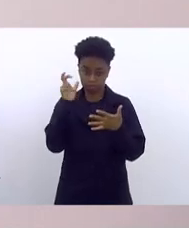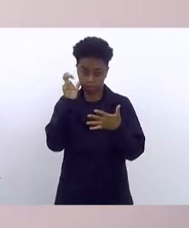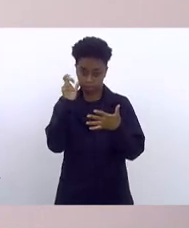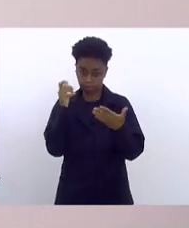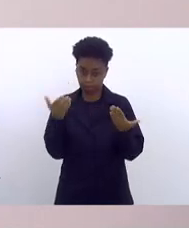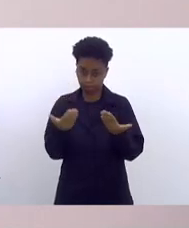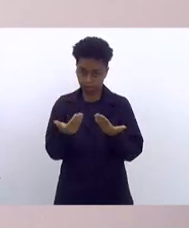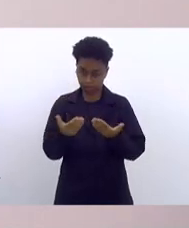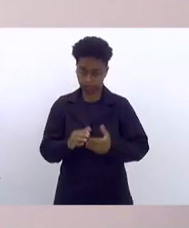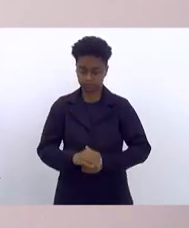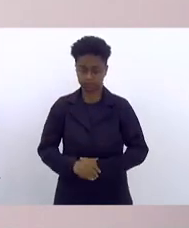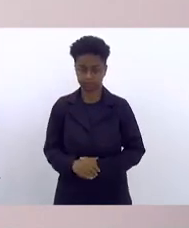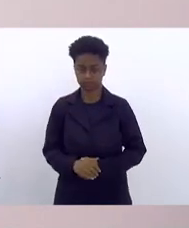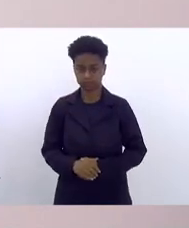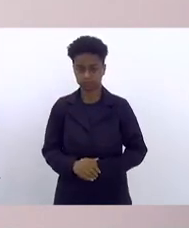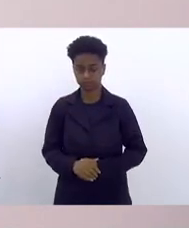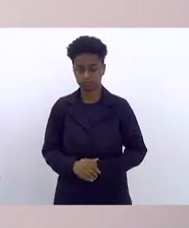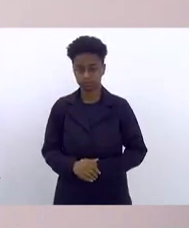então